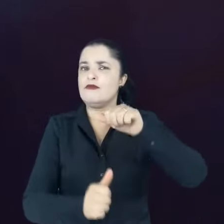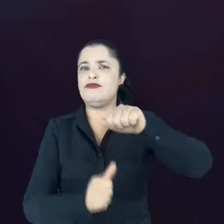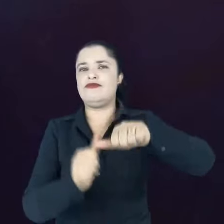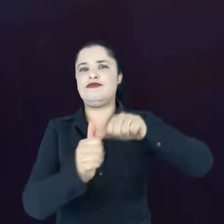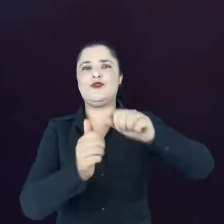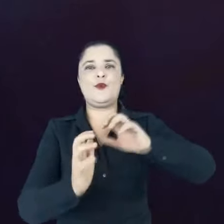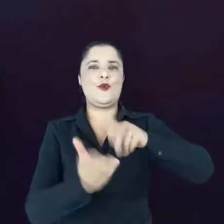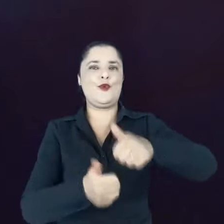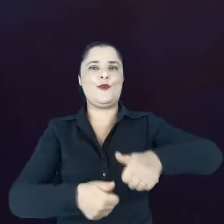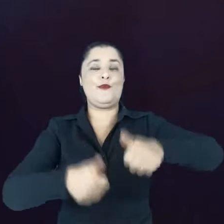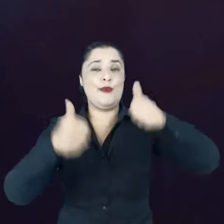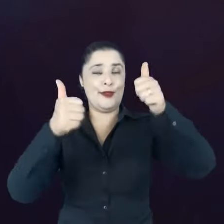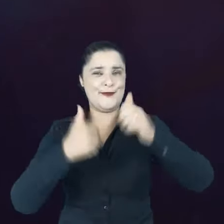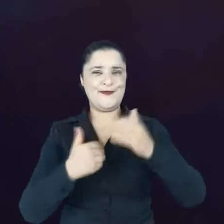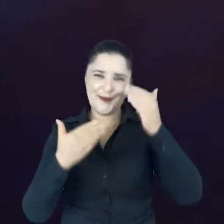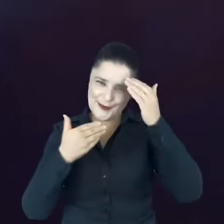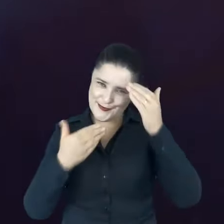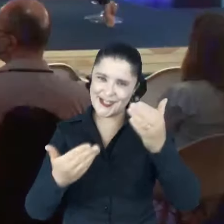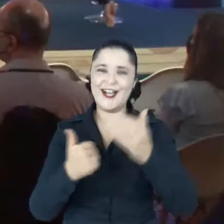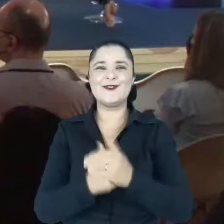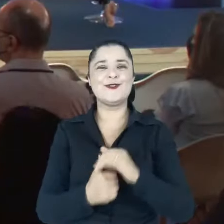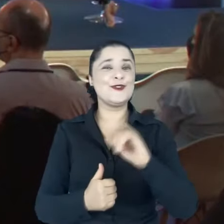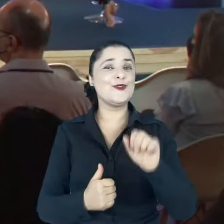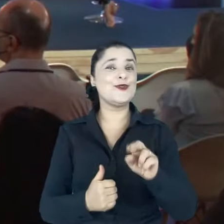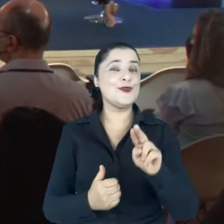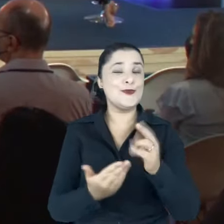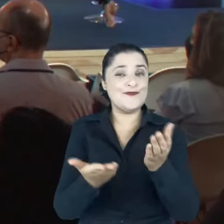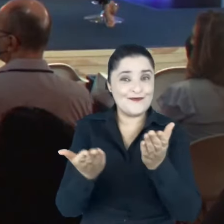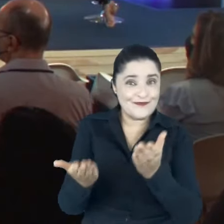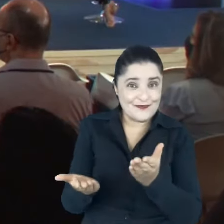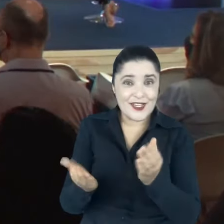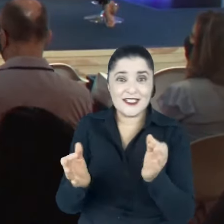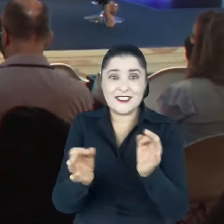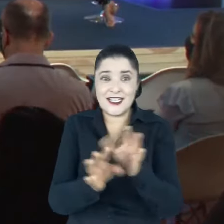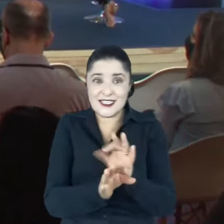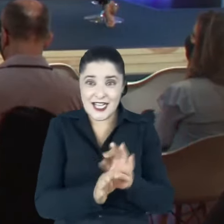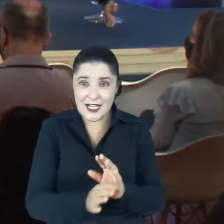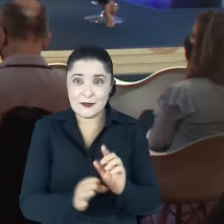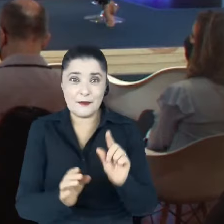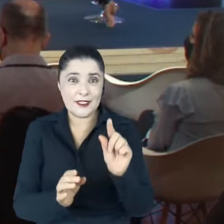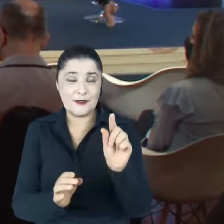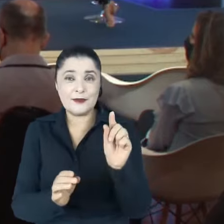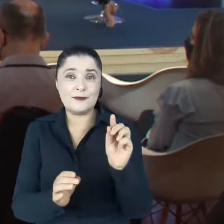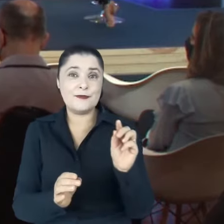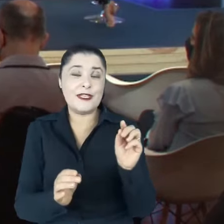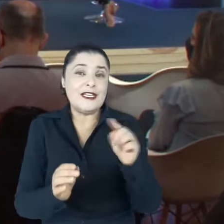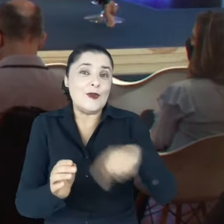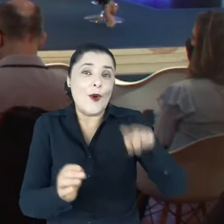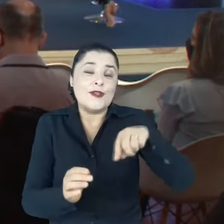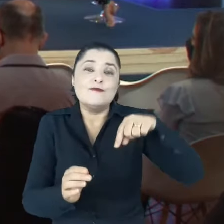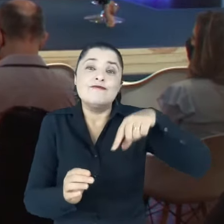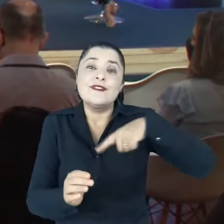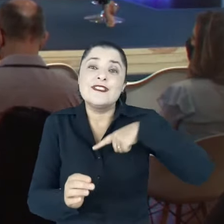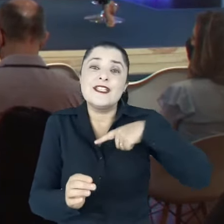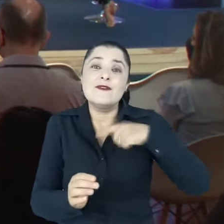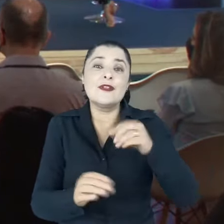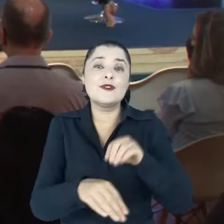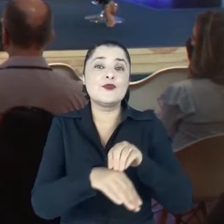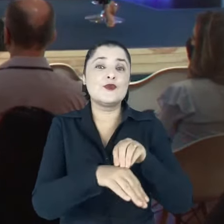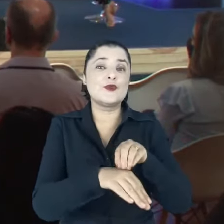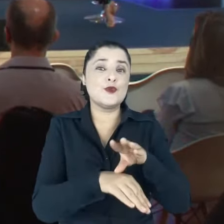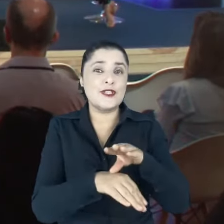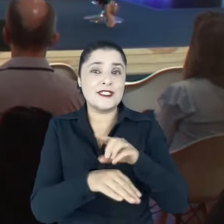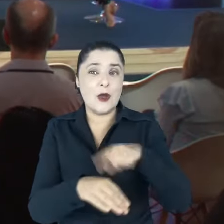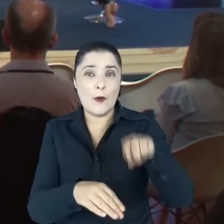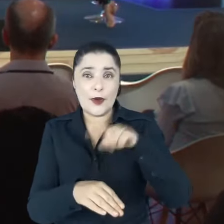Muito obrigada. Ju, antes de a gente encerrar, mais uns minutinhos, a gente teve uma sugestão, foi isso, para o nosso biometano?